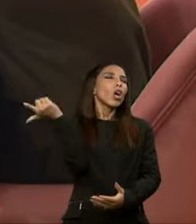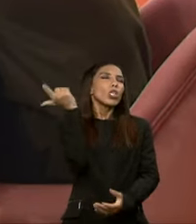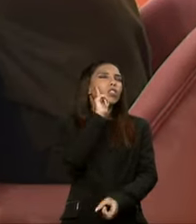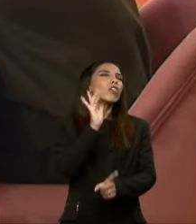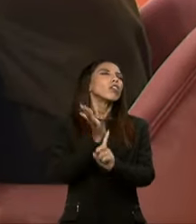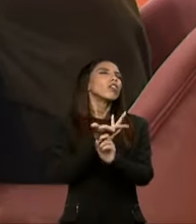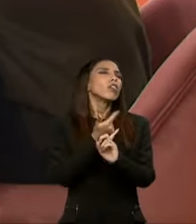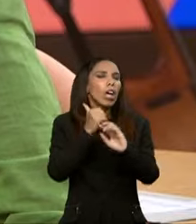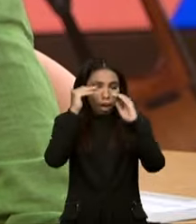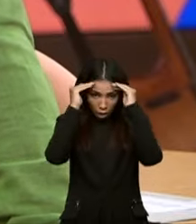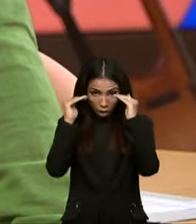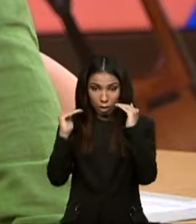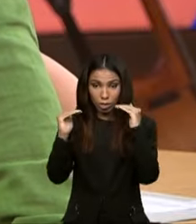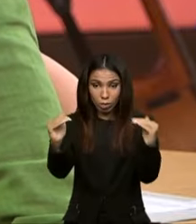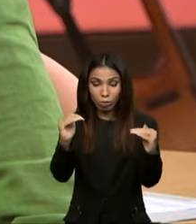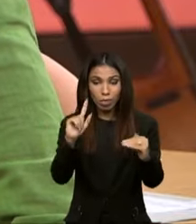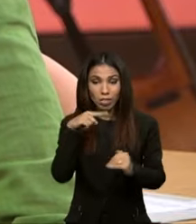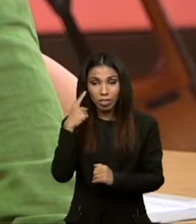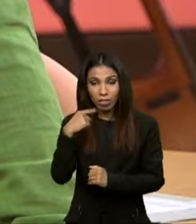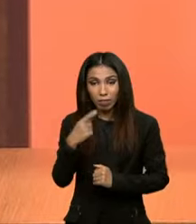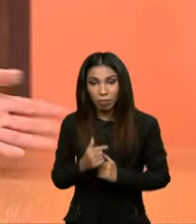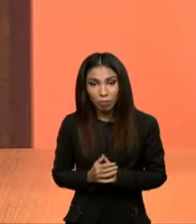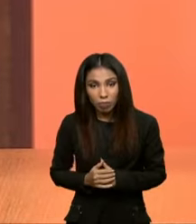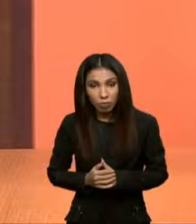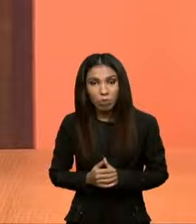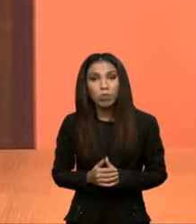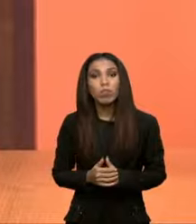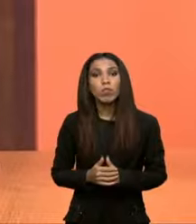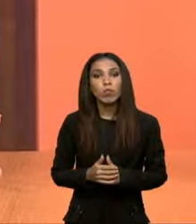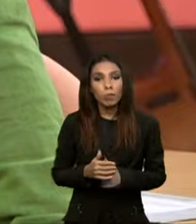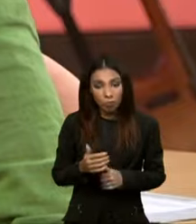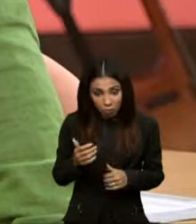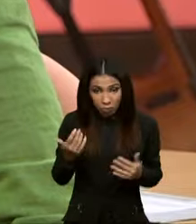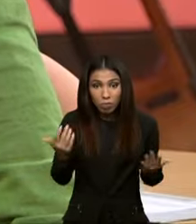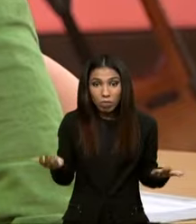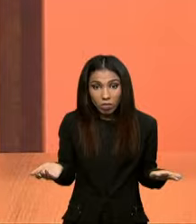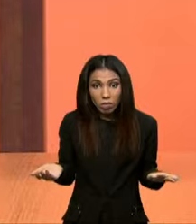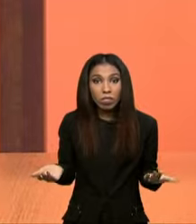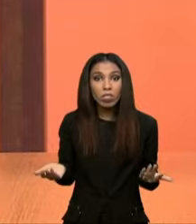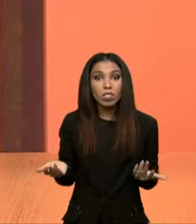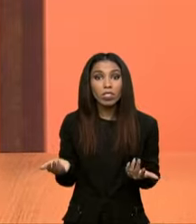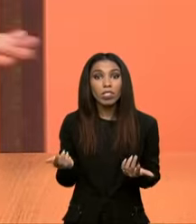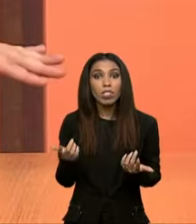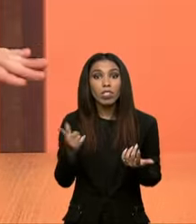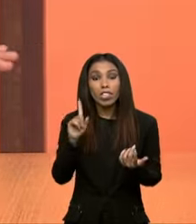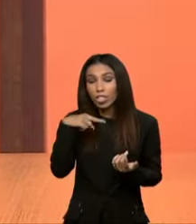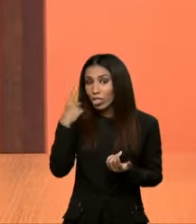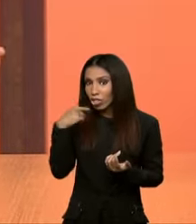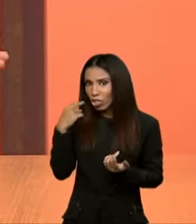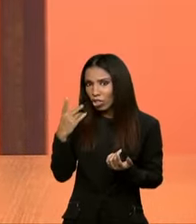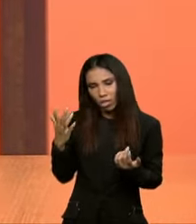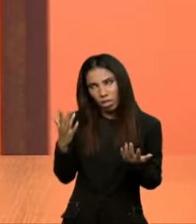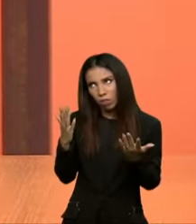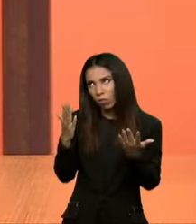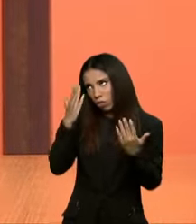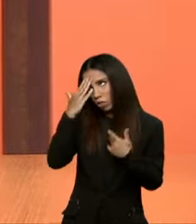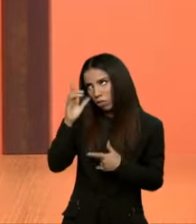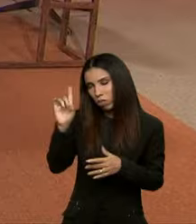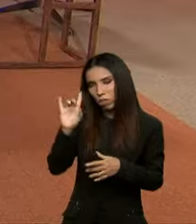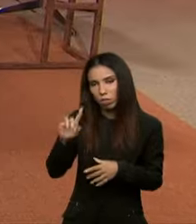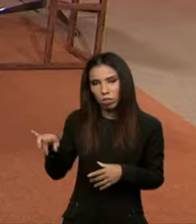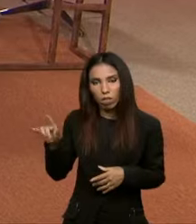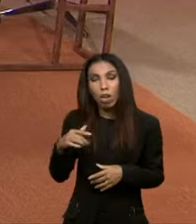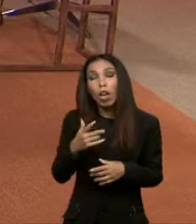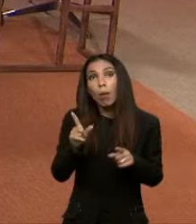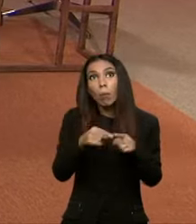fez todo um respeito aos advogados. A música brasileira agradece. Então, exatamente. Ainda bem que o Direito não rolou. Não, a música brasileira